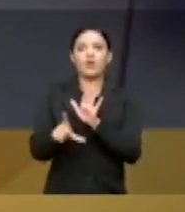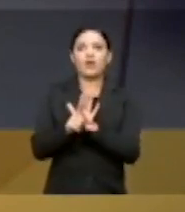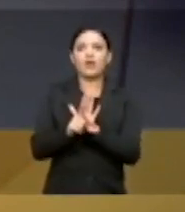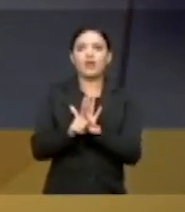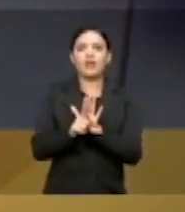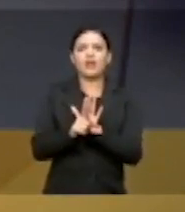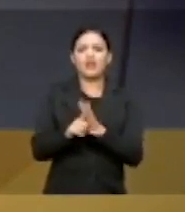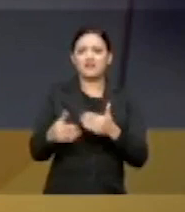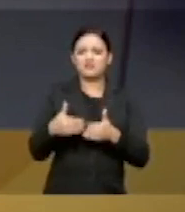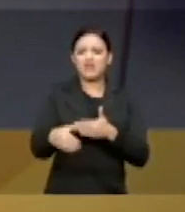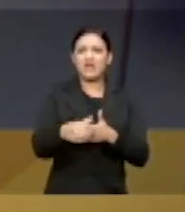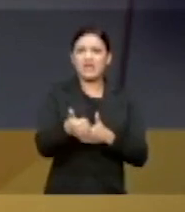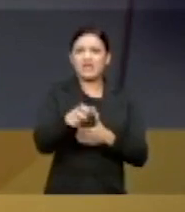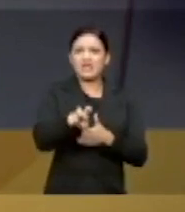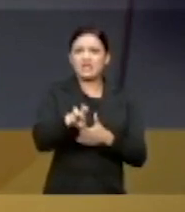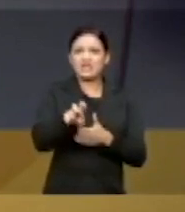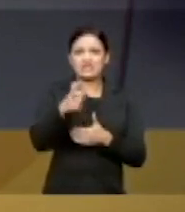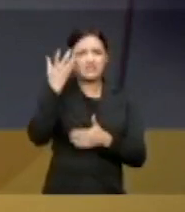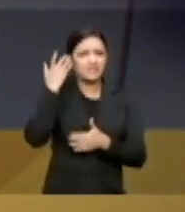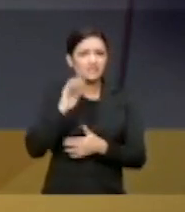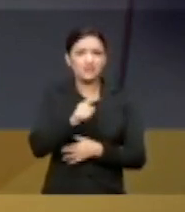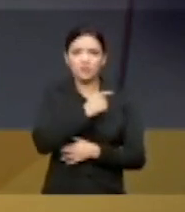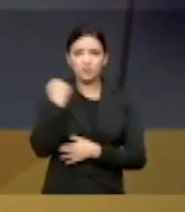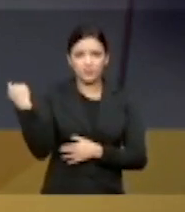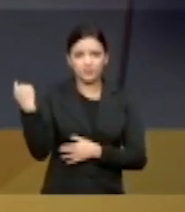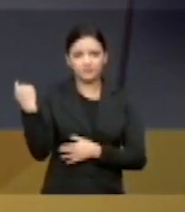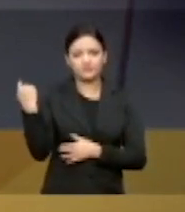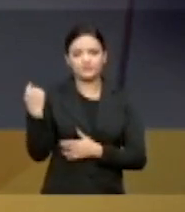15 dias ela expira.